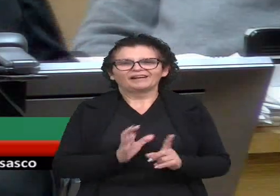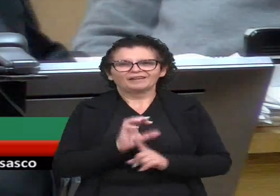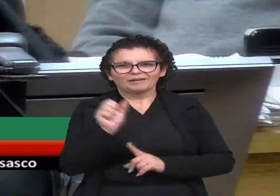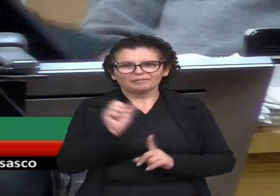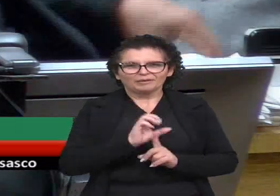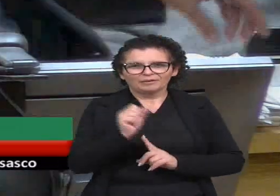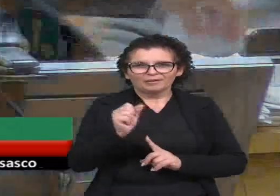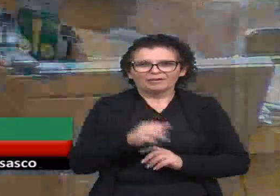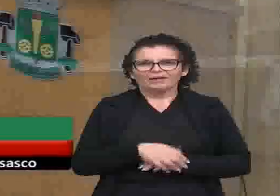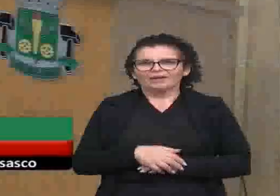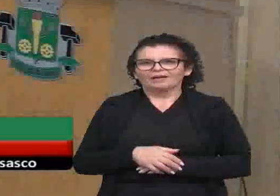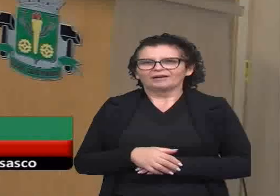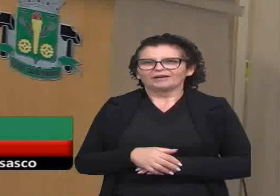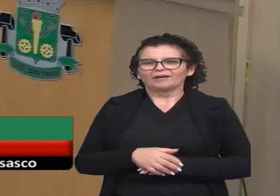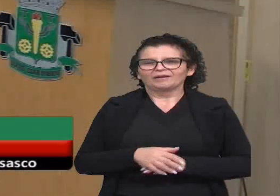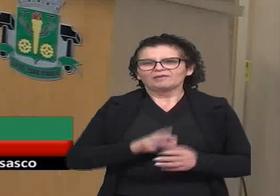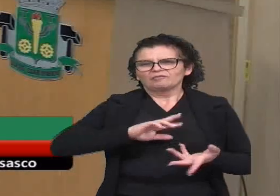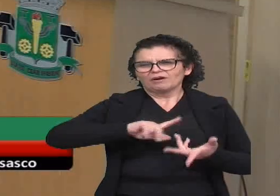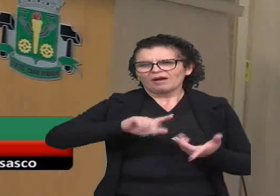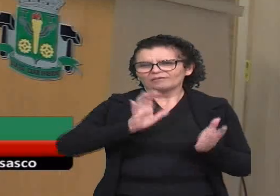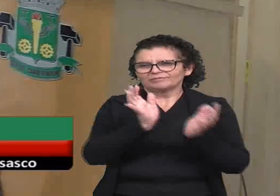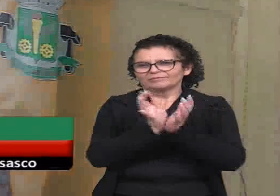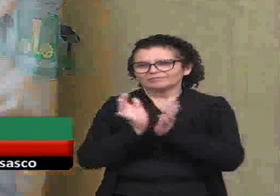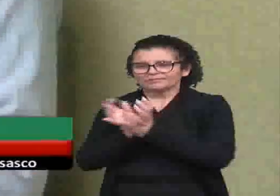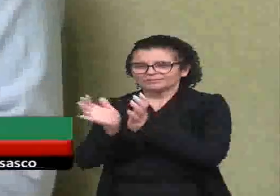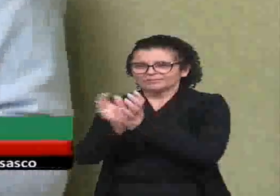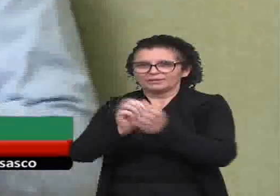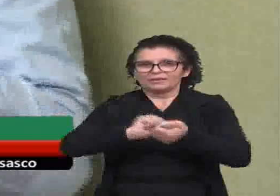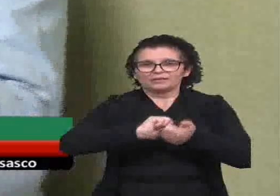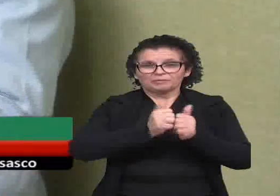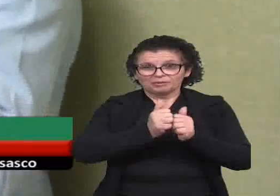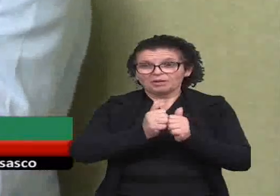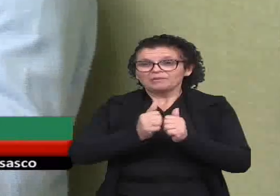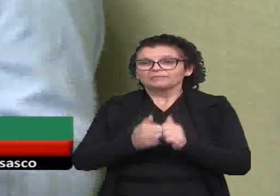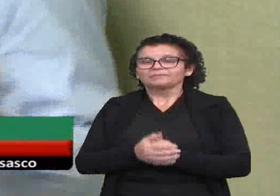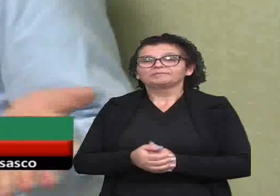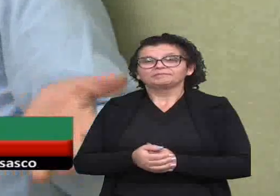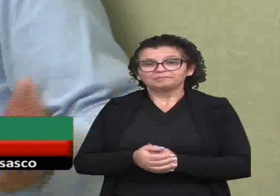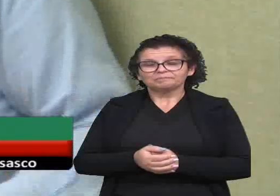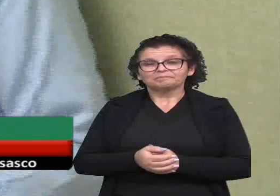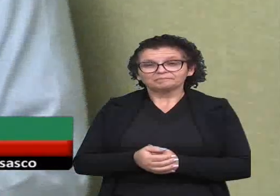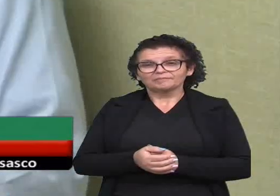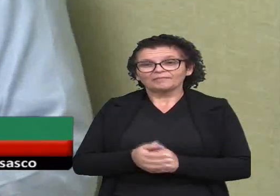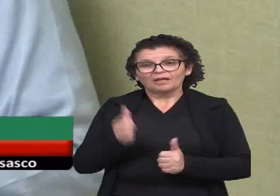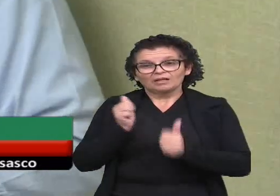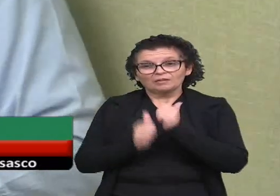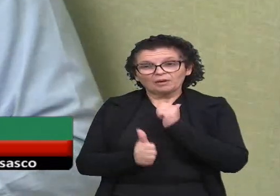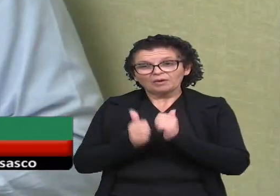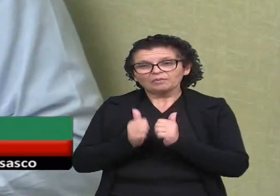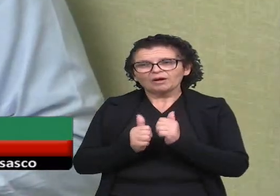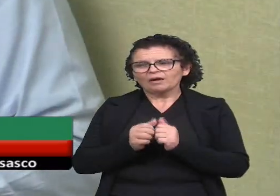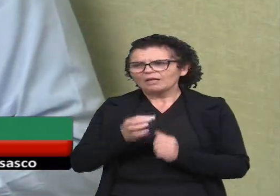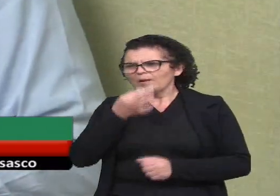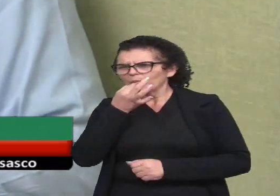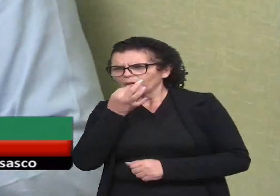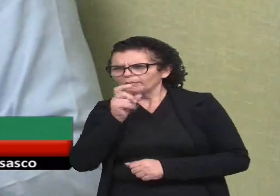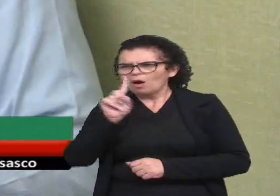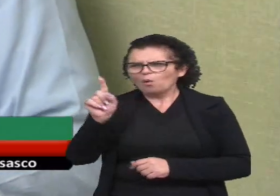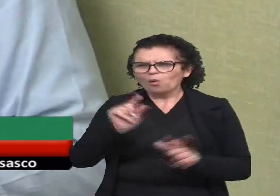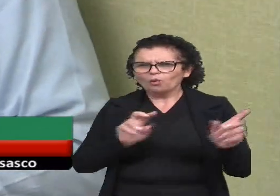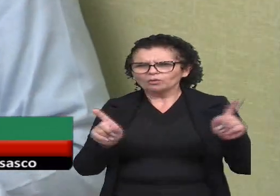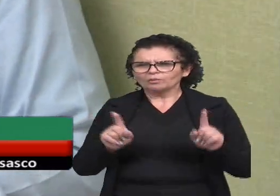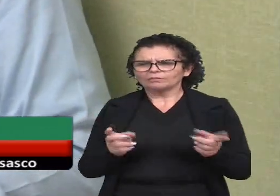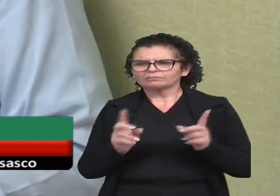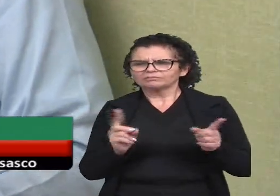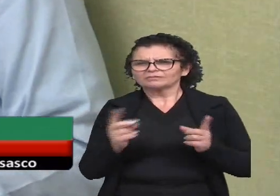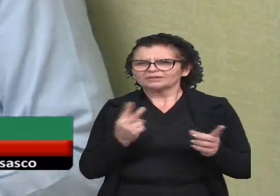lá, joguei na Fujab, joguei em vários times aí da cidade, né, senhor presidente? O interessante é que o senhor jogava em um, depois apitava o outro, né? O senhor também era árbitro